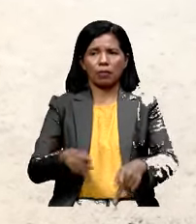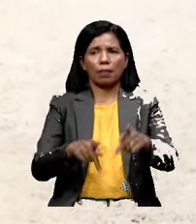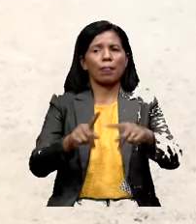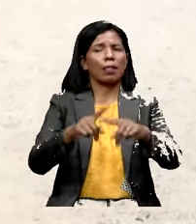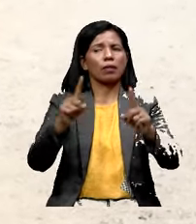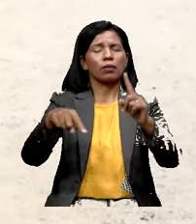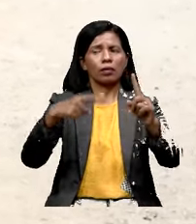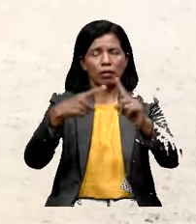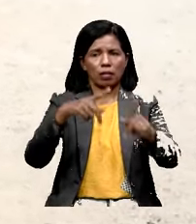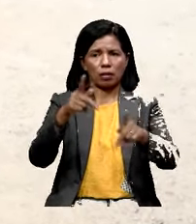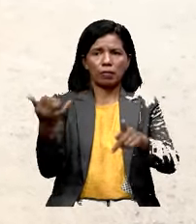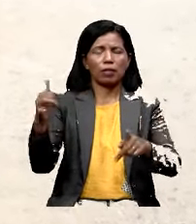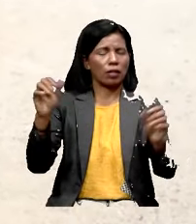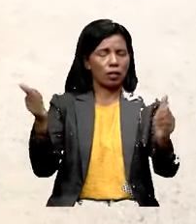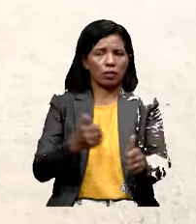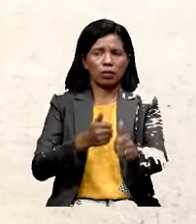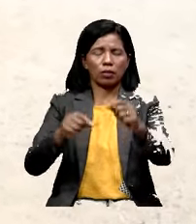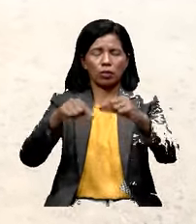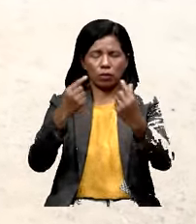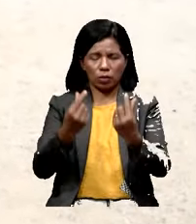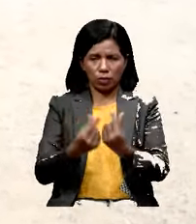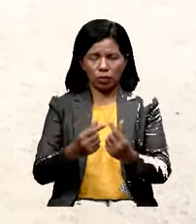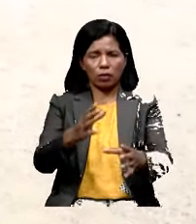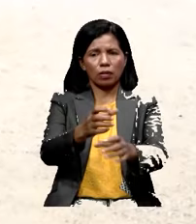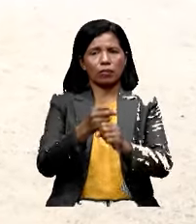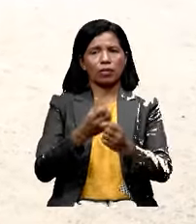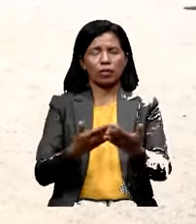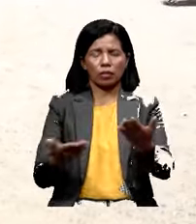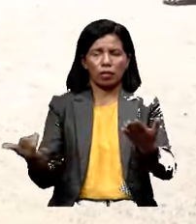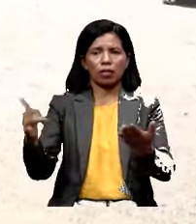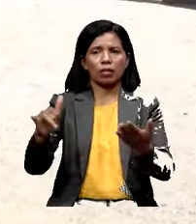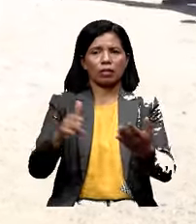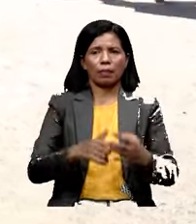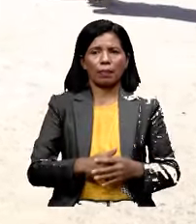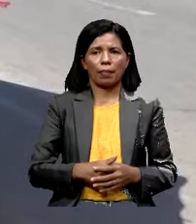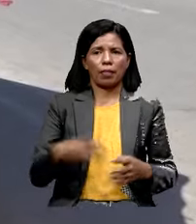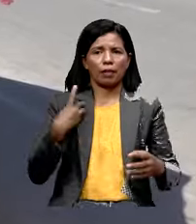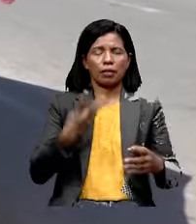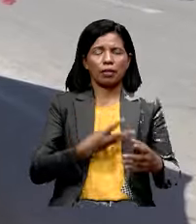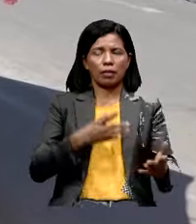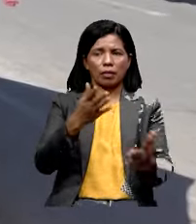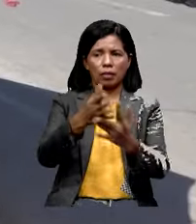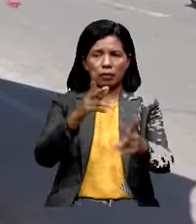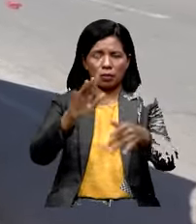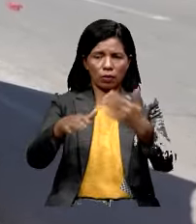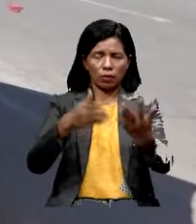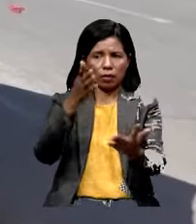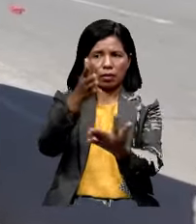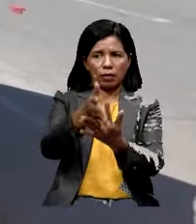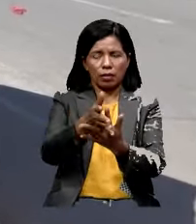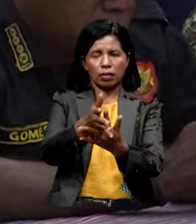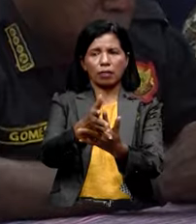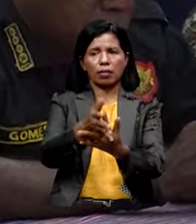bem bem mira negociante ser la cumpre equipa conjunta se fote sira nesta san. Agora está tama vendedores ser utilar. Tama